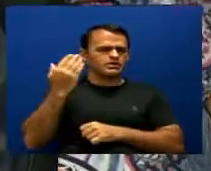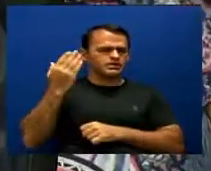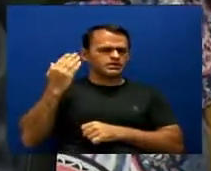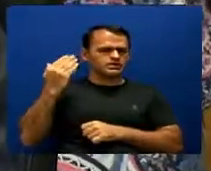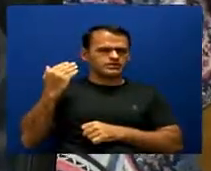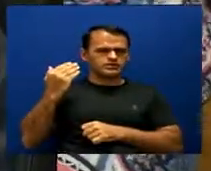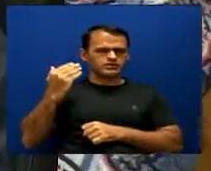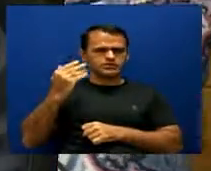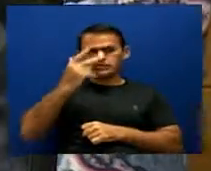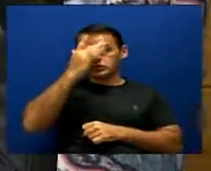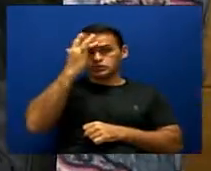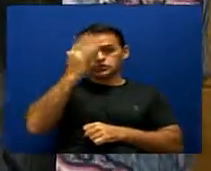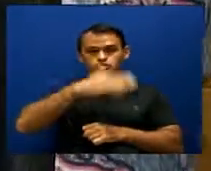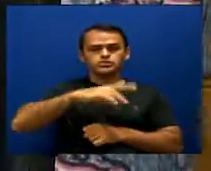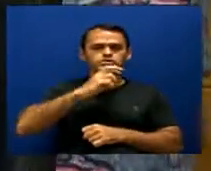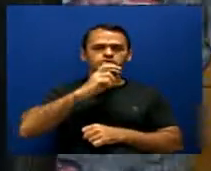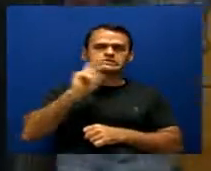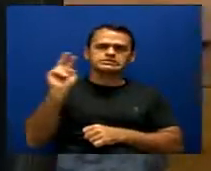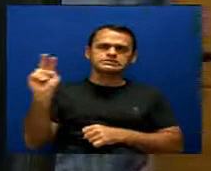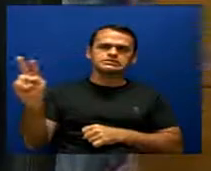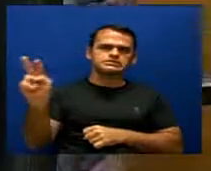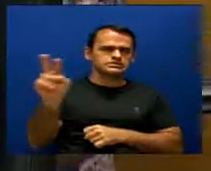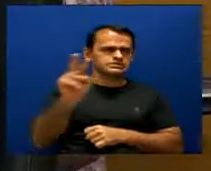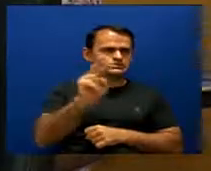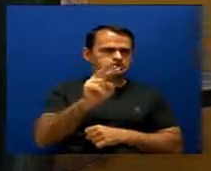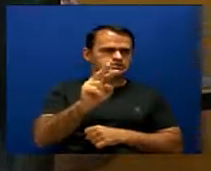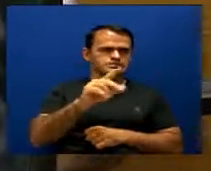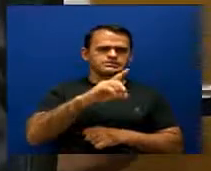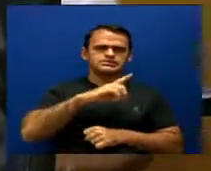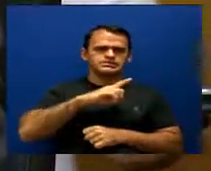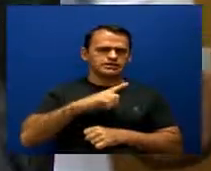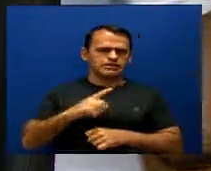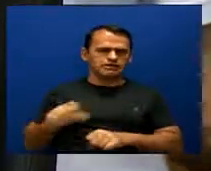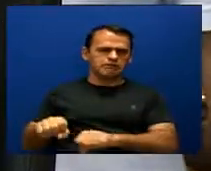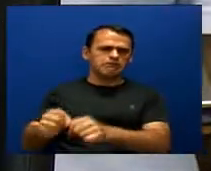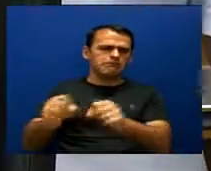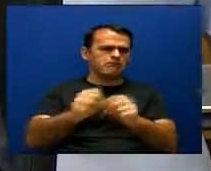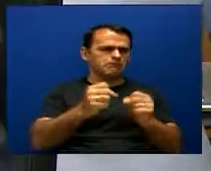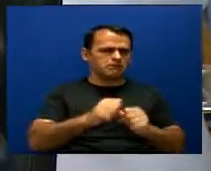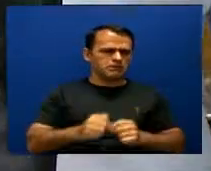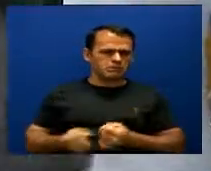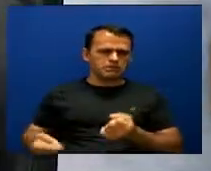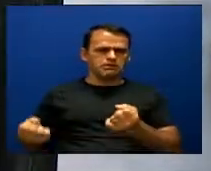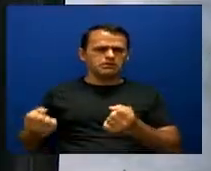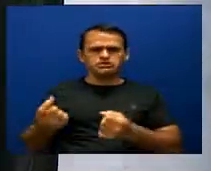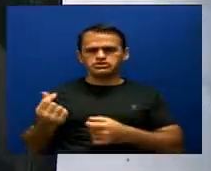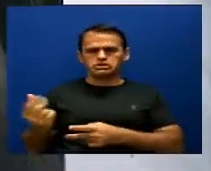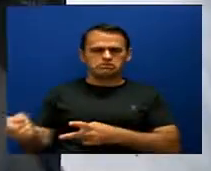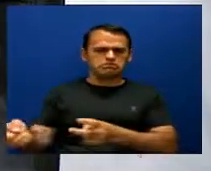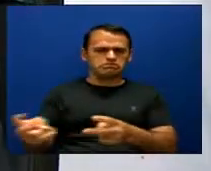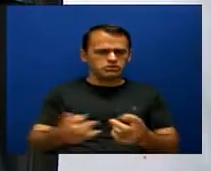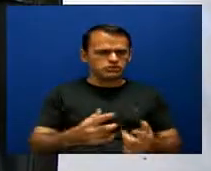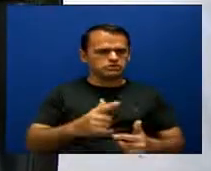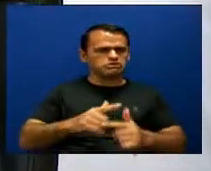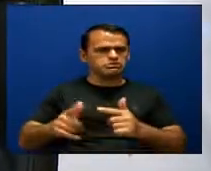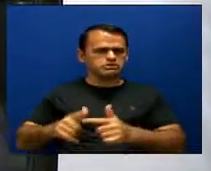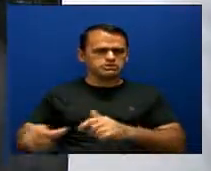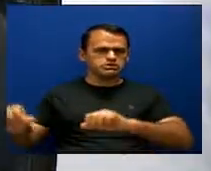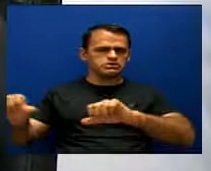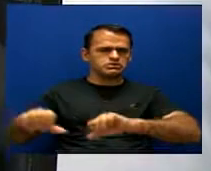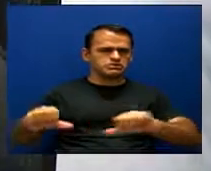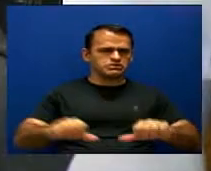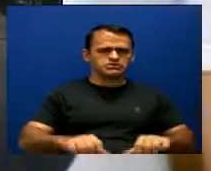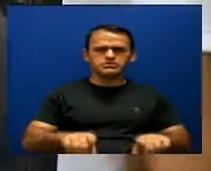de Sorocaba tem visto, desse sucateamento que está a Santa Casa, como o senhor bem passou aqui, e principalmente nas